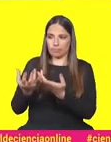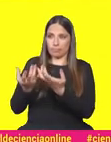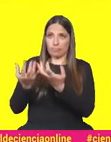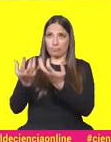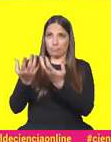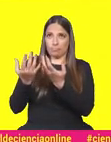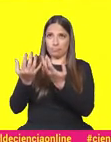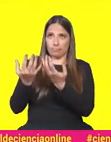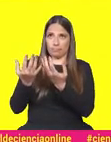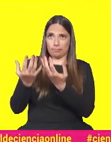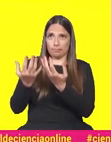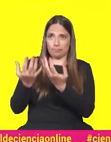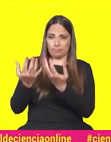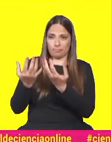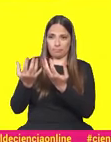pelos orifícios, claro.